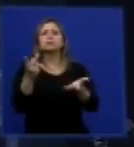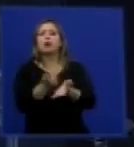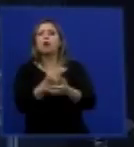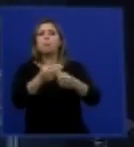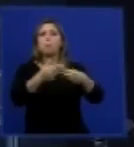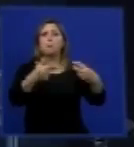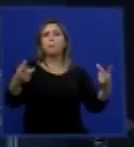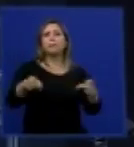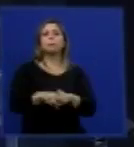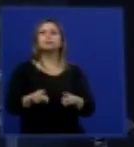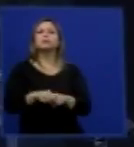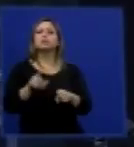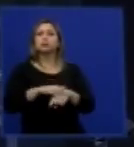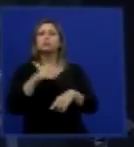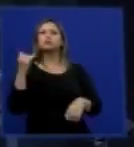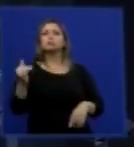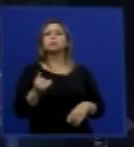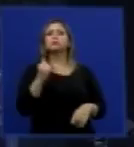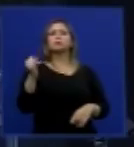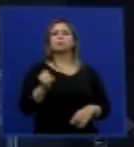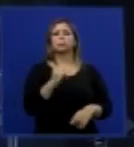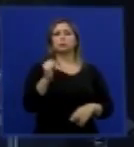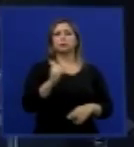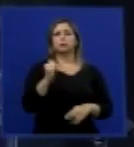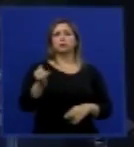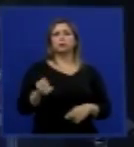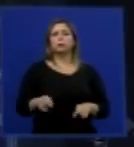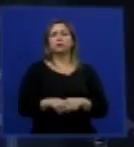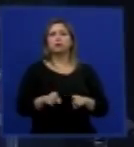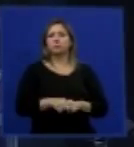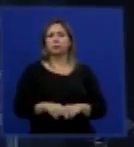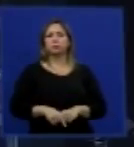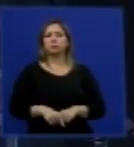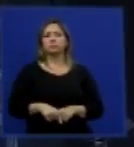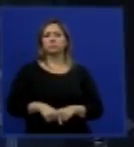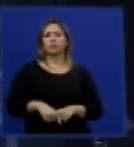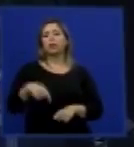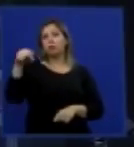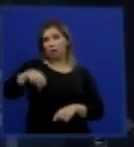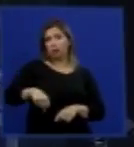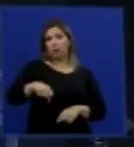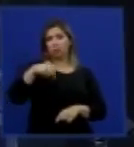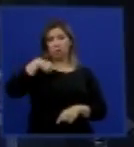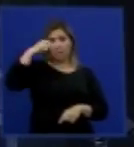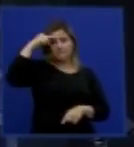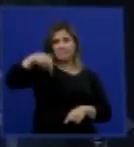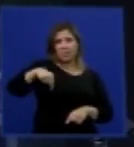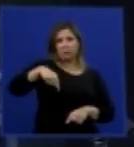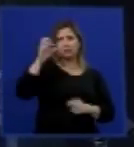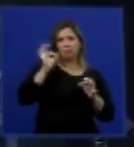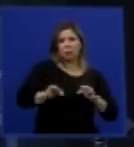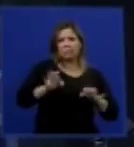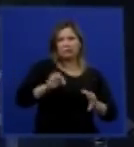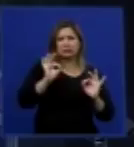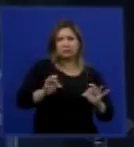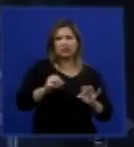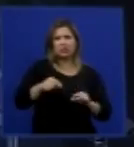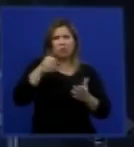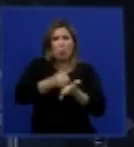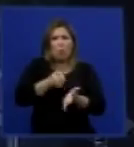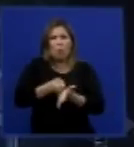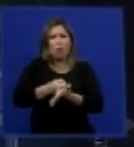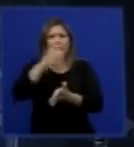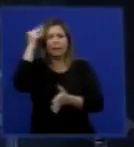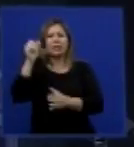coisas bastante significativas esse tribunal não é um órgão técnico da área ambiental não tem obrigação por exemplo de saber o que é o